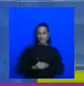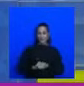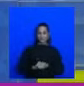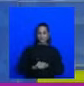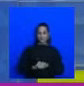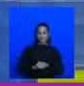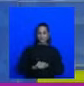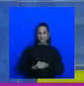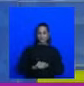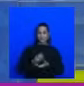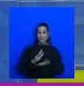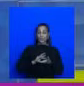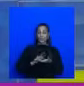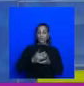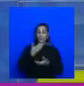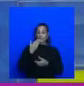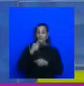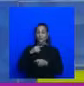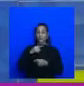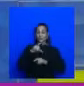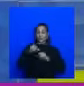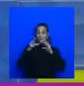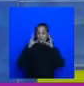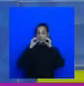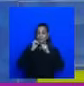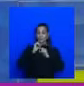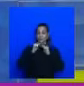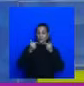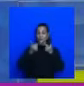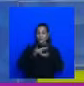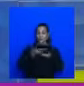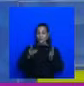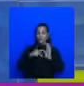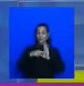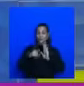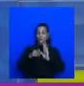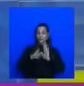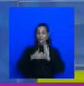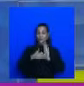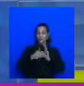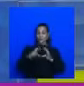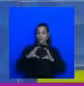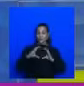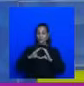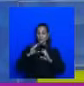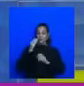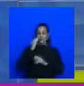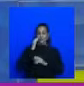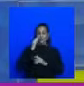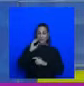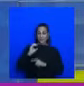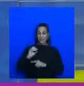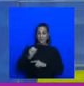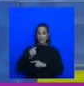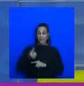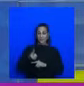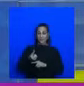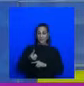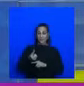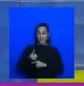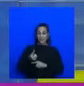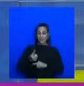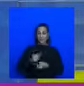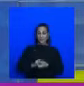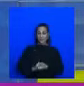07. Loto Fácil, último sorteio da noite. Boa sorte para você que apostou. Bola rosa 06.